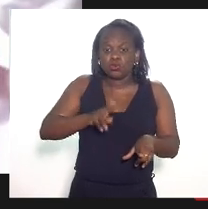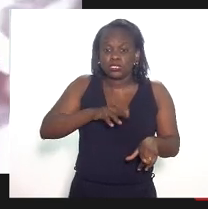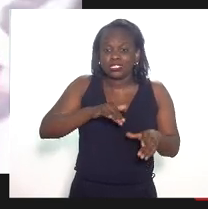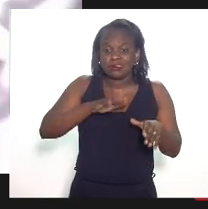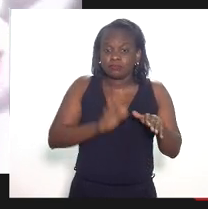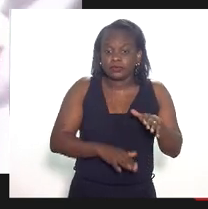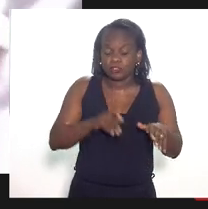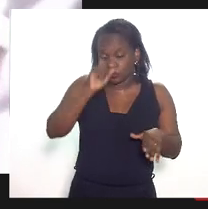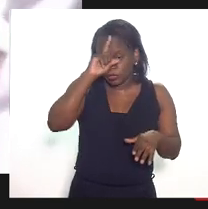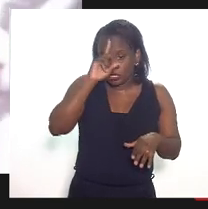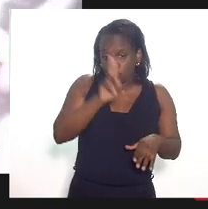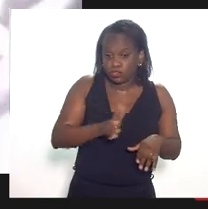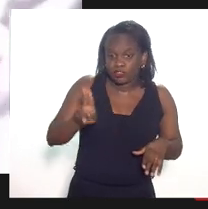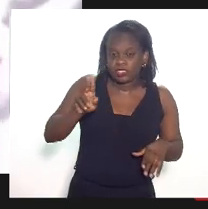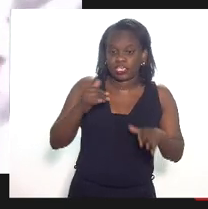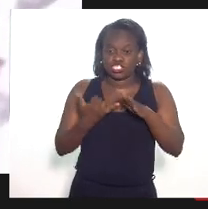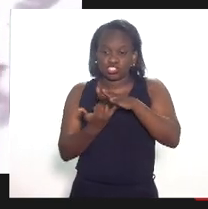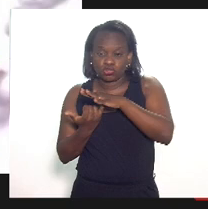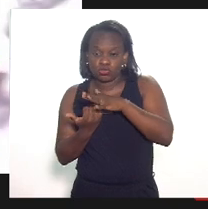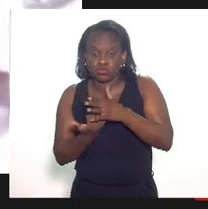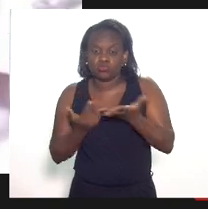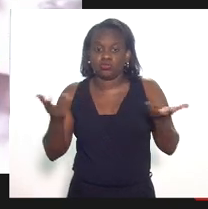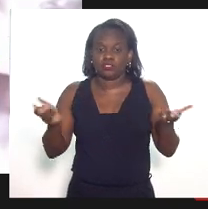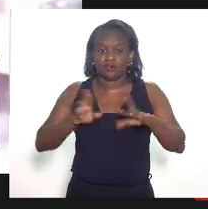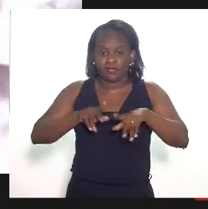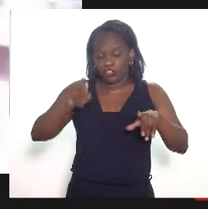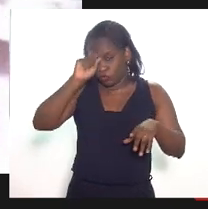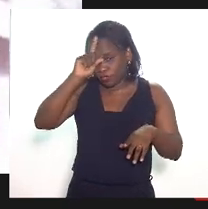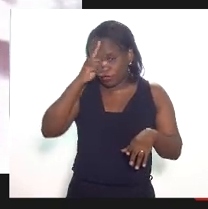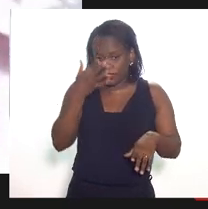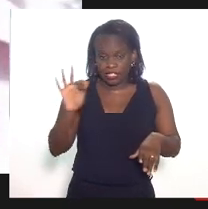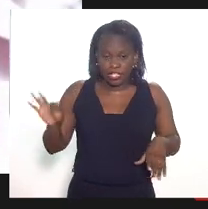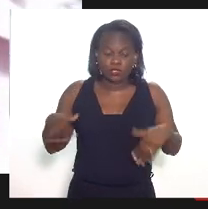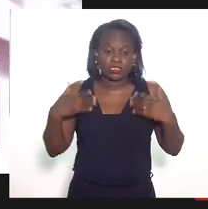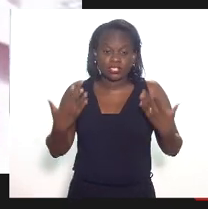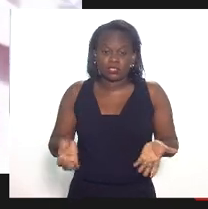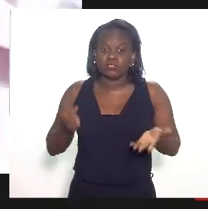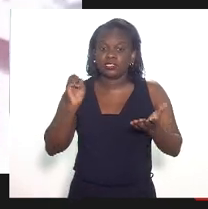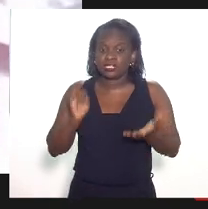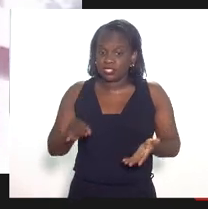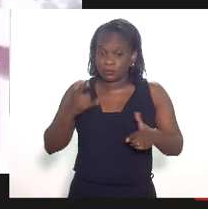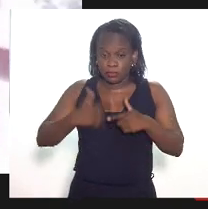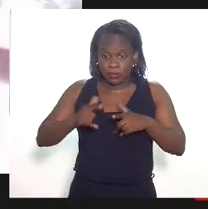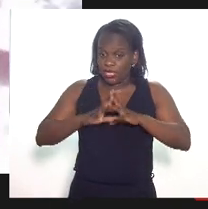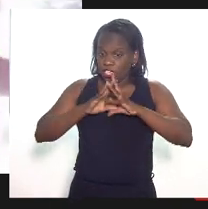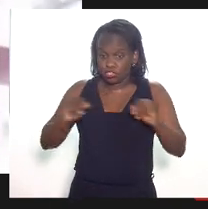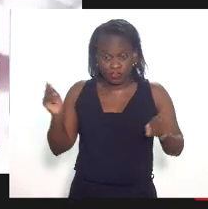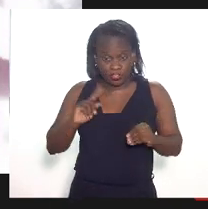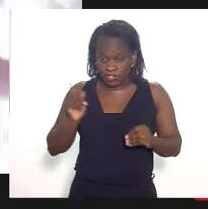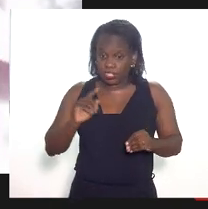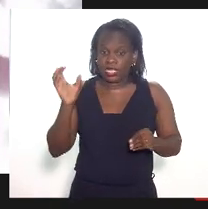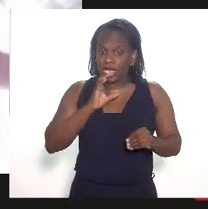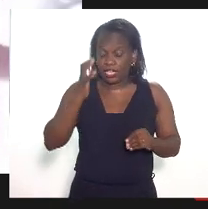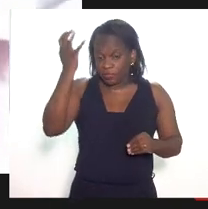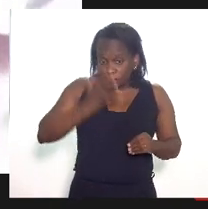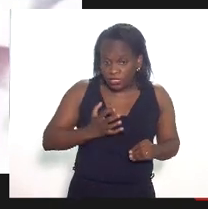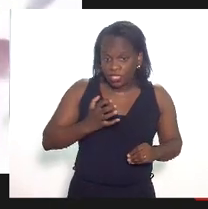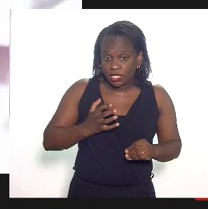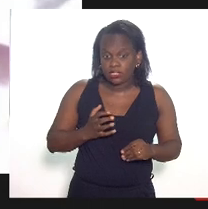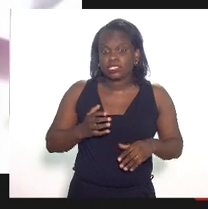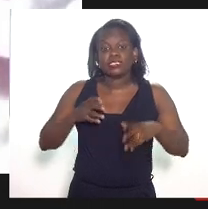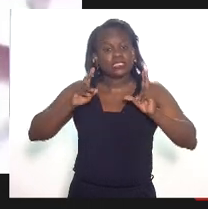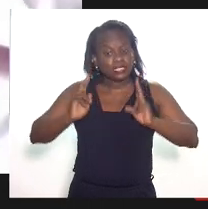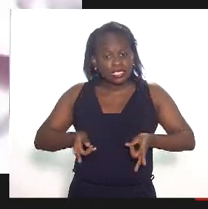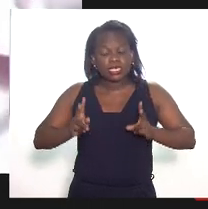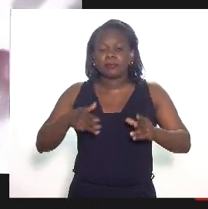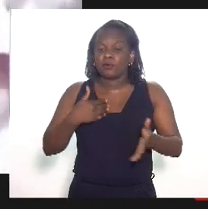hospitais universitários, dos institutos e dos hospitais federais. Então, se nós não resolvermos esse problema de maneira muito séria, sempre